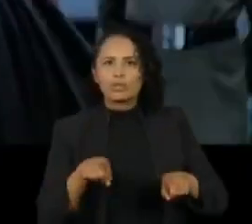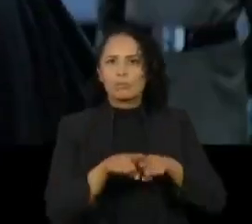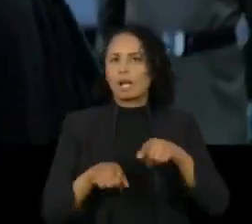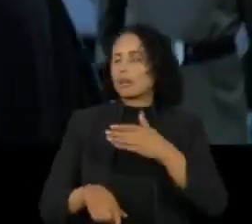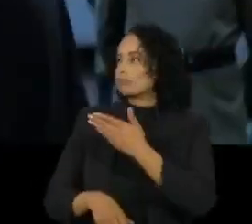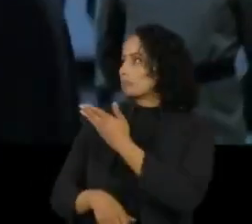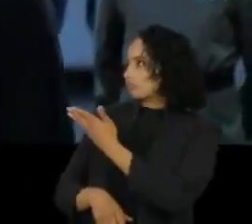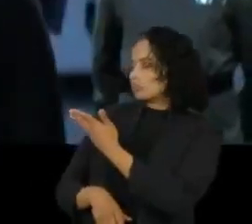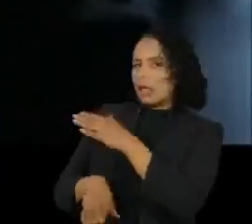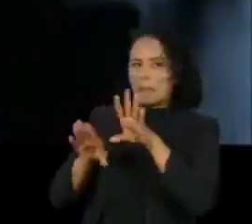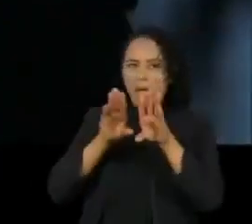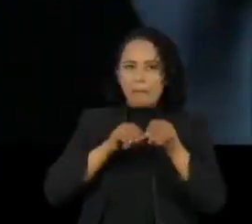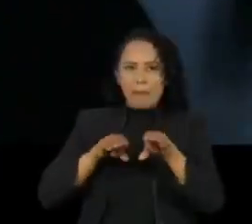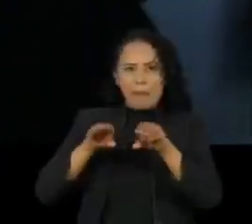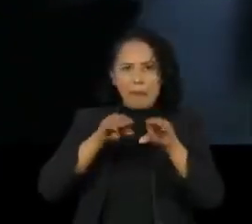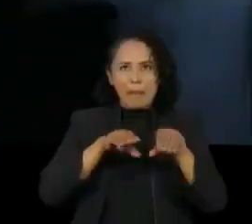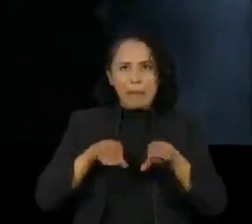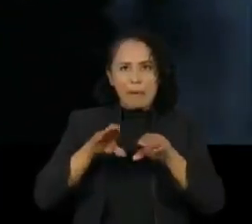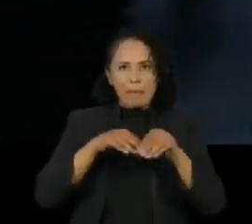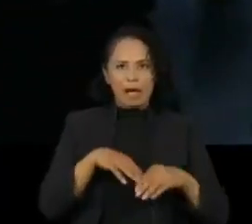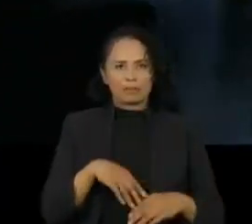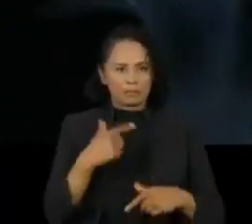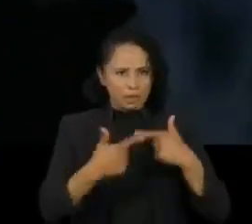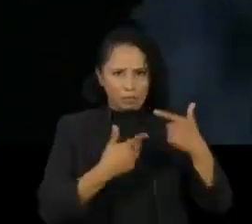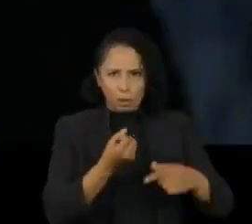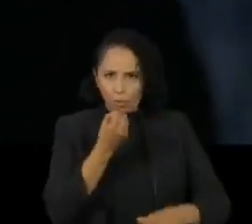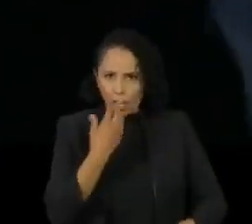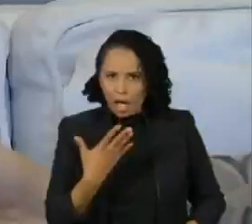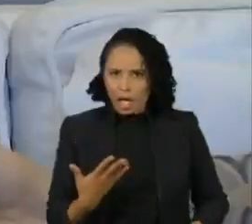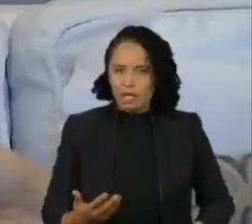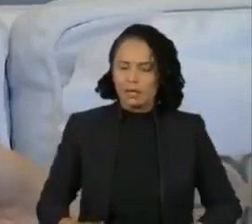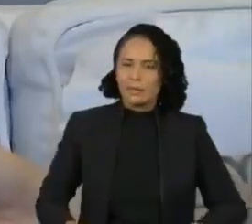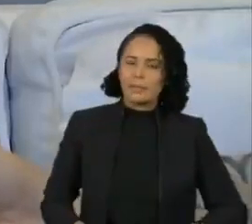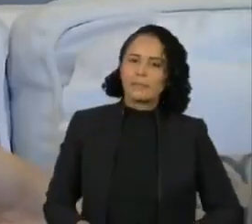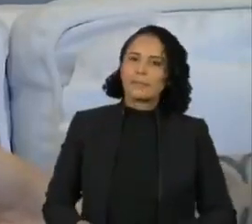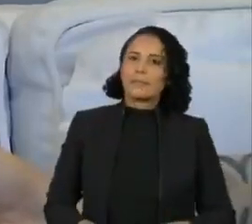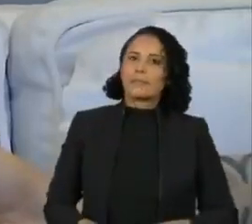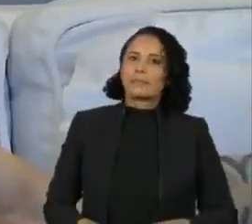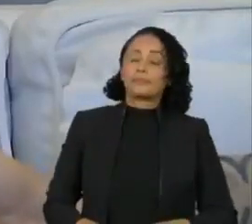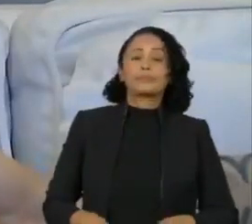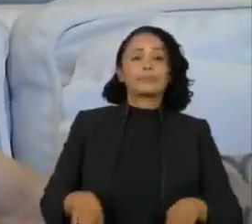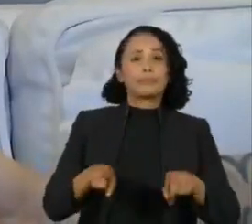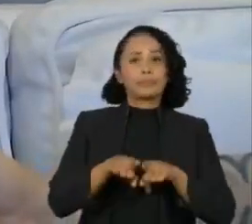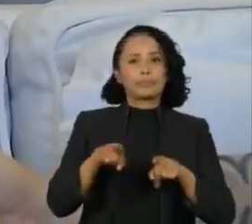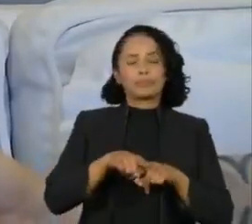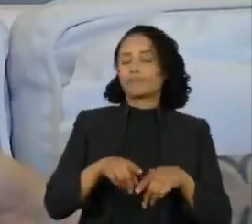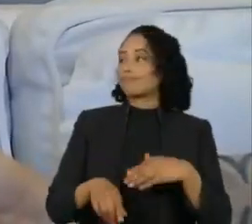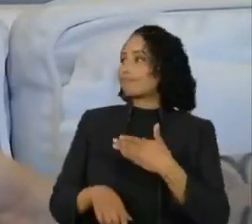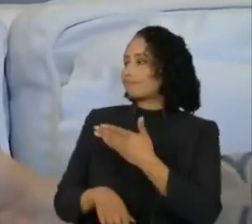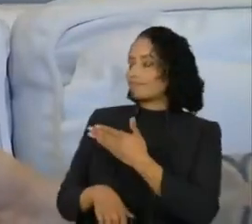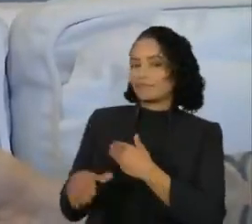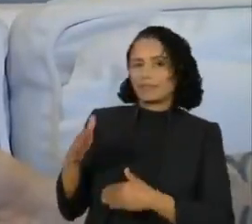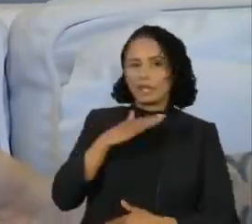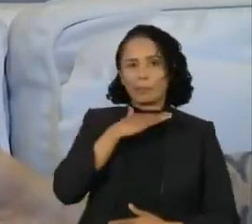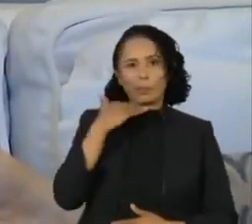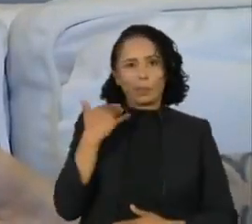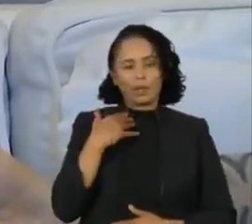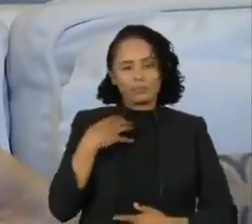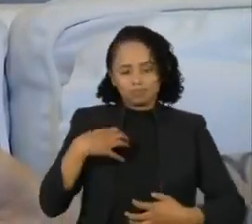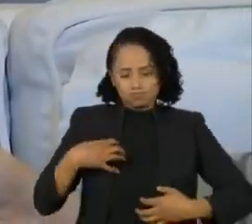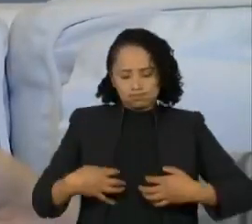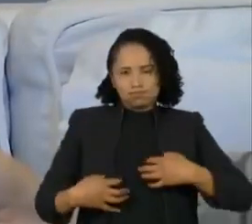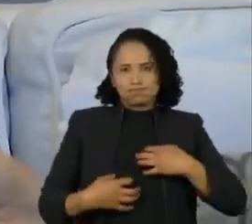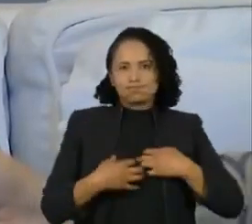jedai como Imperador palpatine trabalhou bem grossa Orlando Drumond não resistiu à falência múltipla dos órgãos